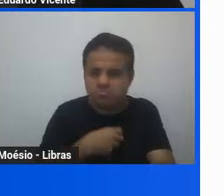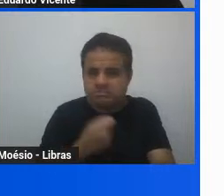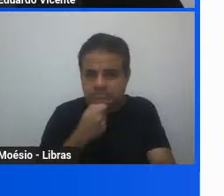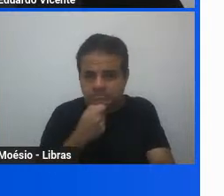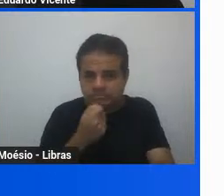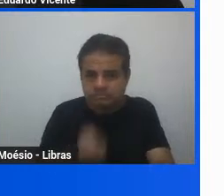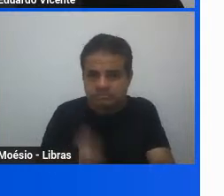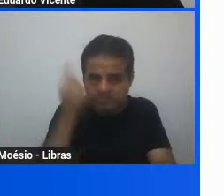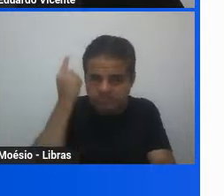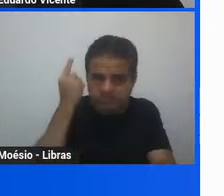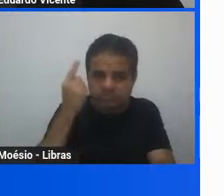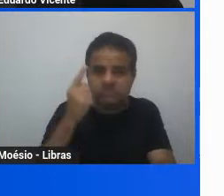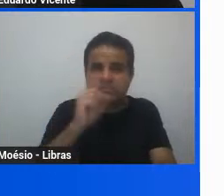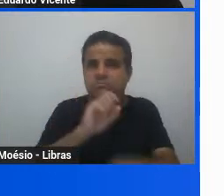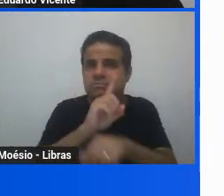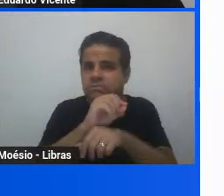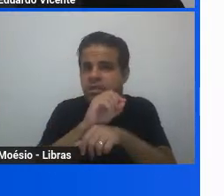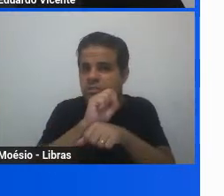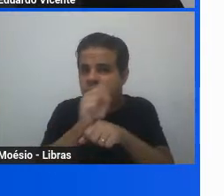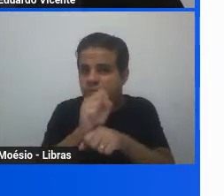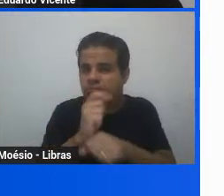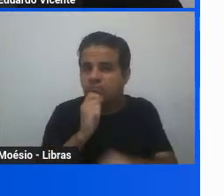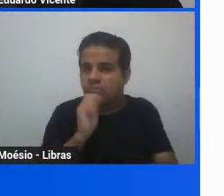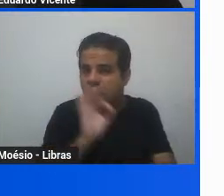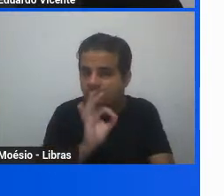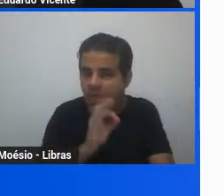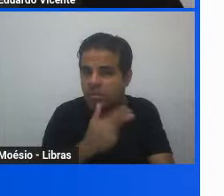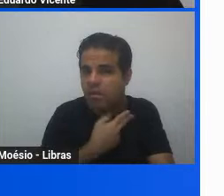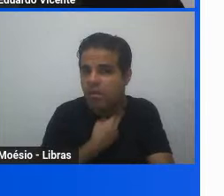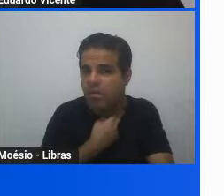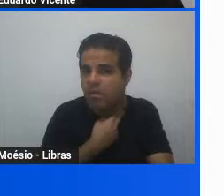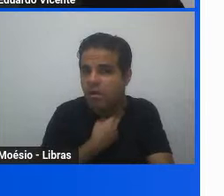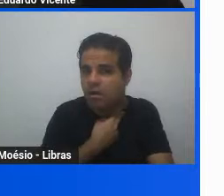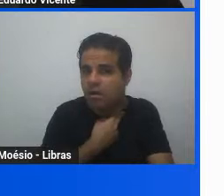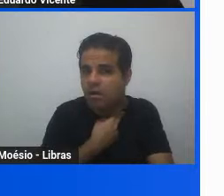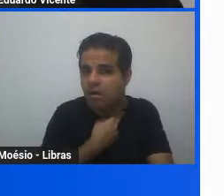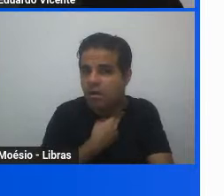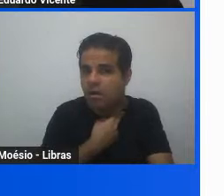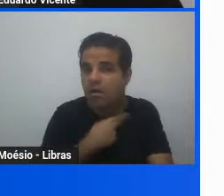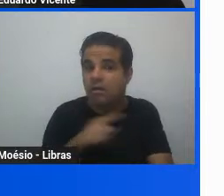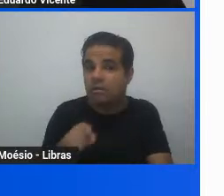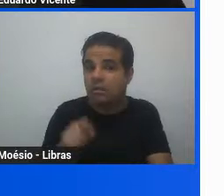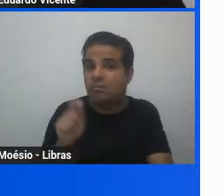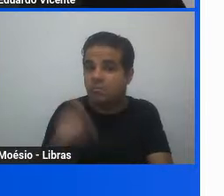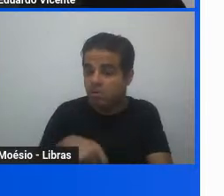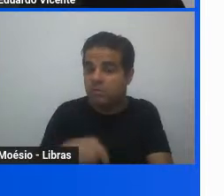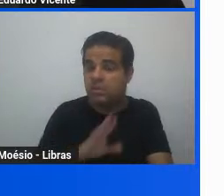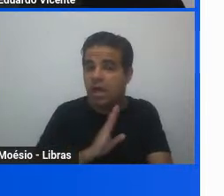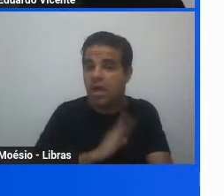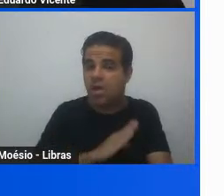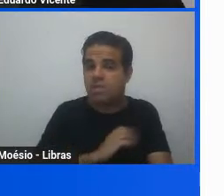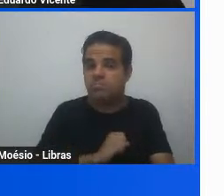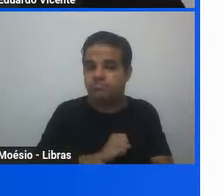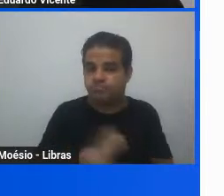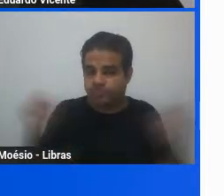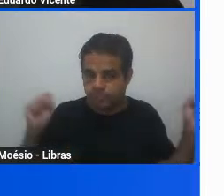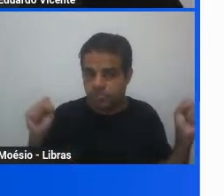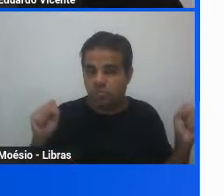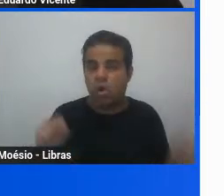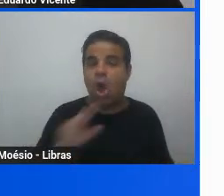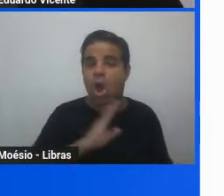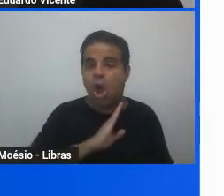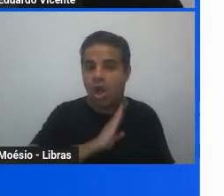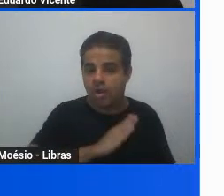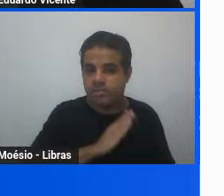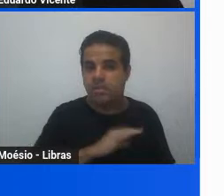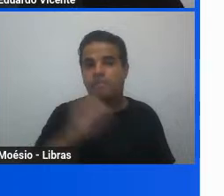durante os 10 primeiros segundos, significa que a vítima está em parada cardíaca, ou seja, o seu coração